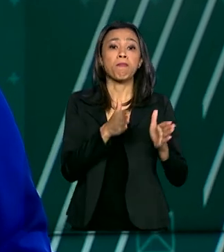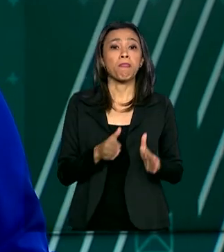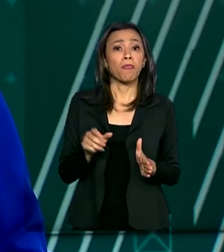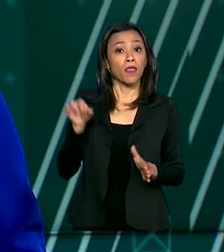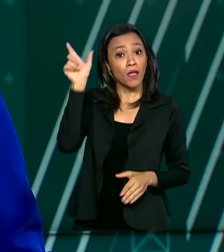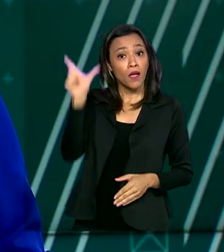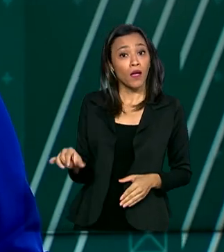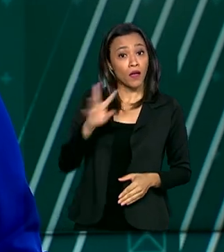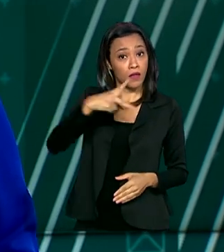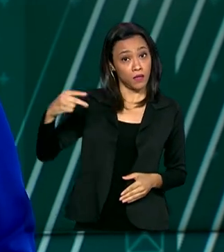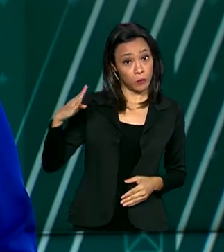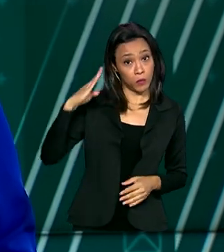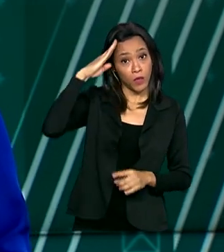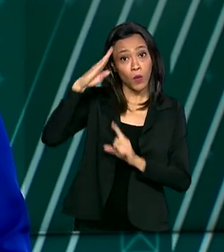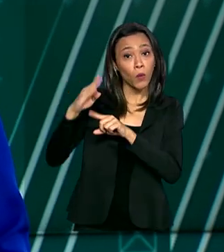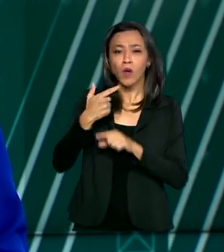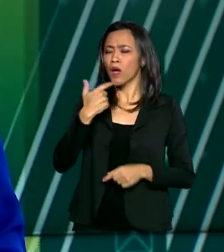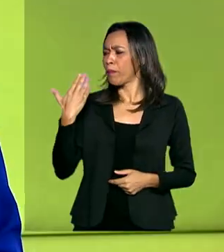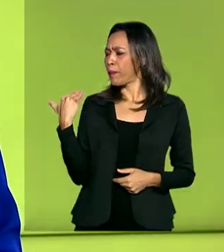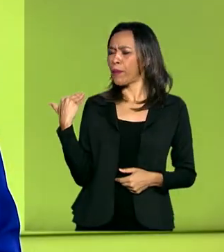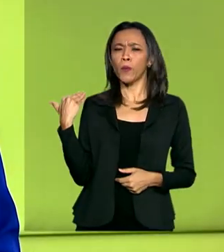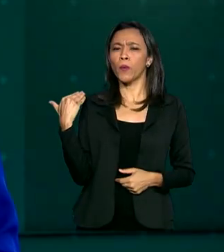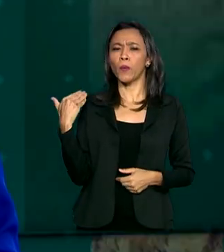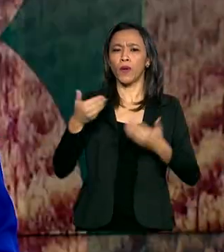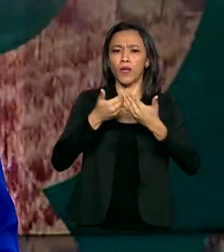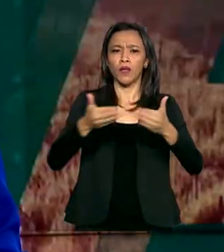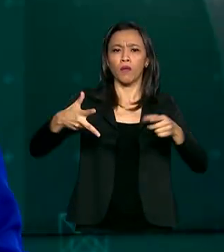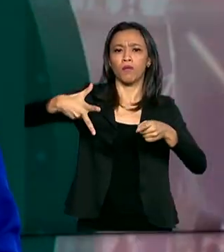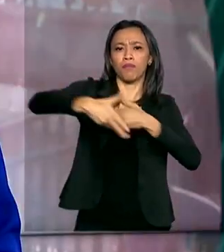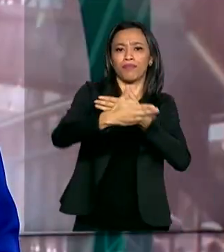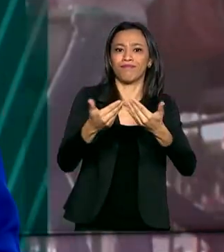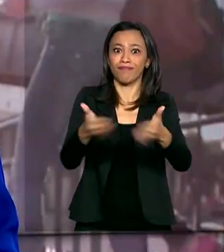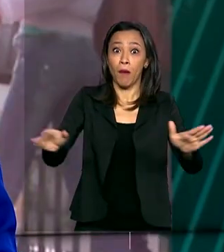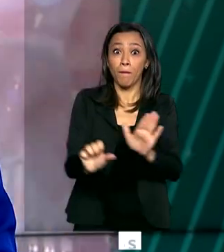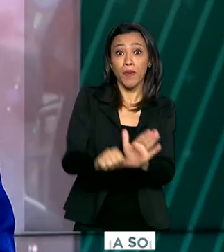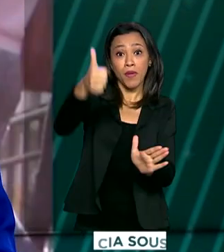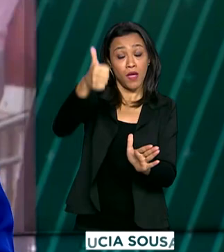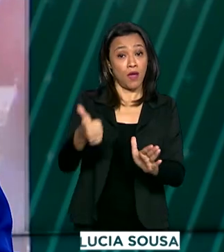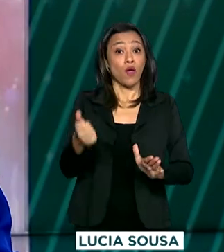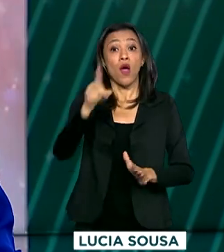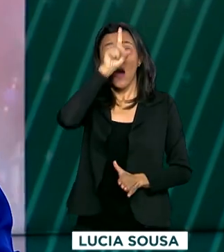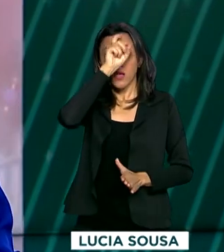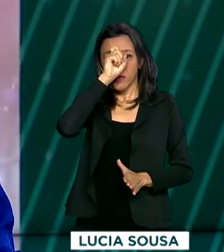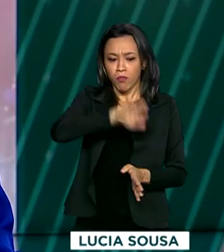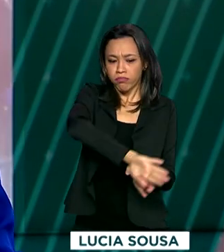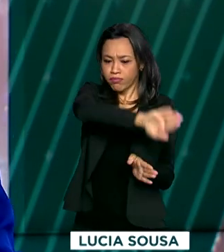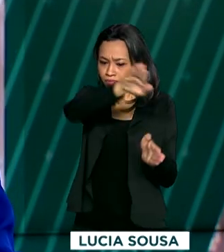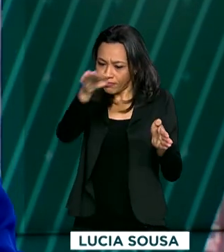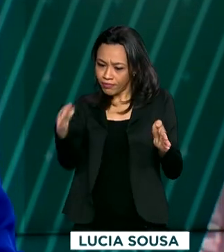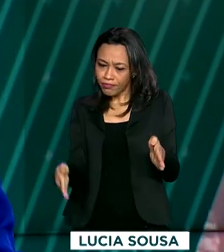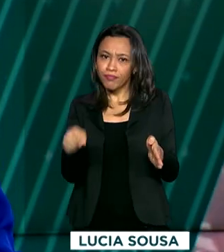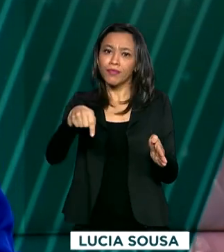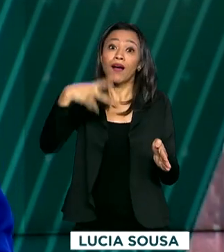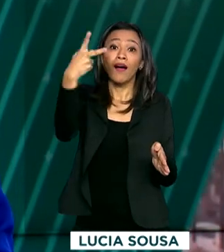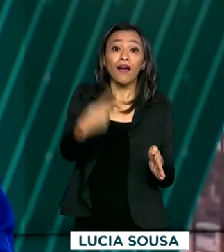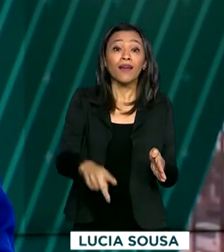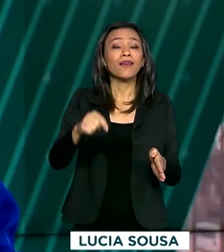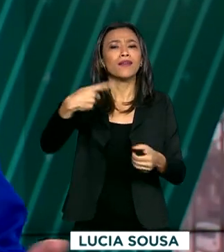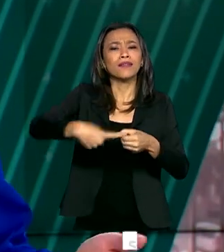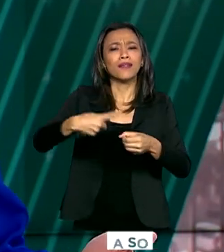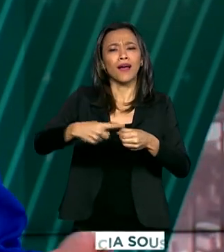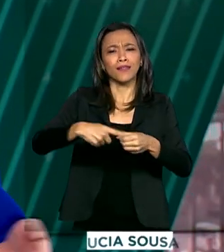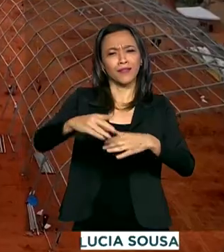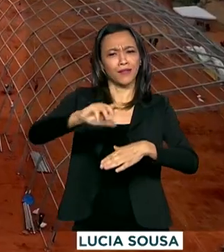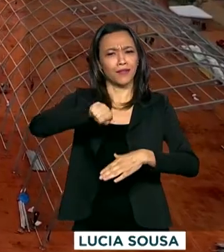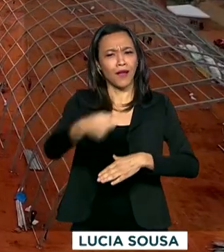O presidente Jair Bolsonaro inaugurou agora há pouco o primeiro hospital de campanha do governo federal em Águas Lindas de Goiás.